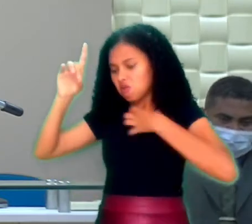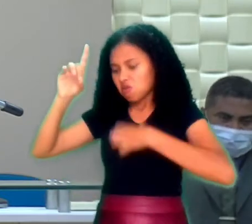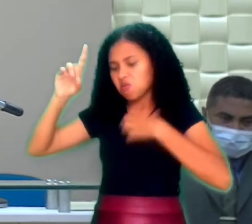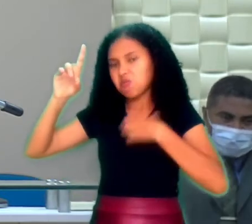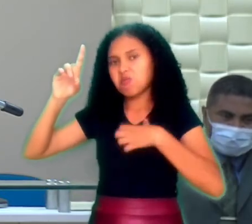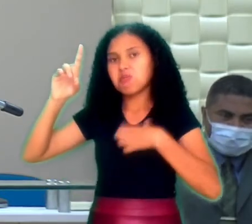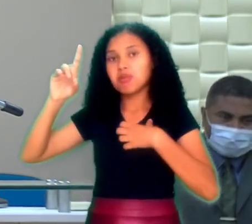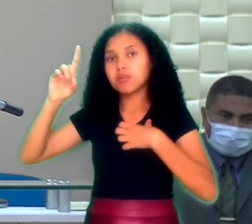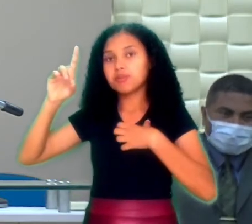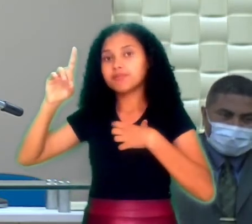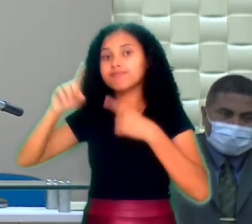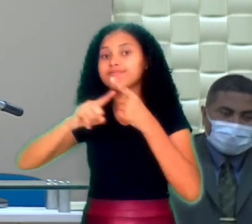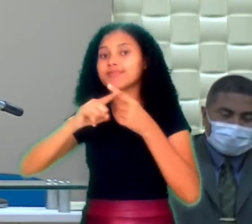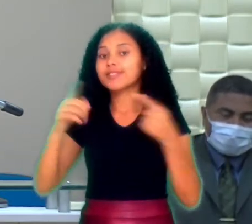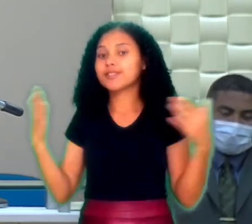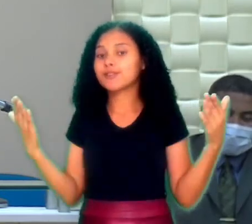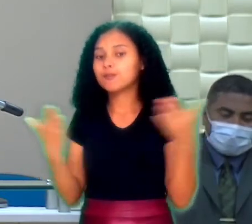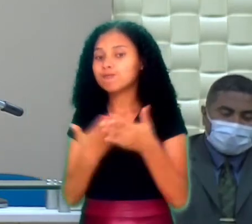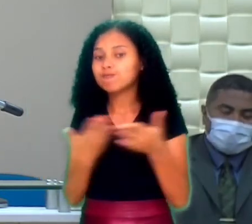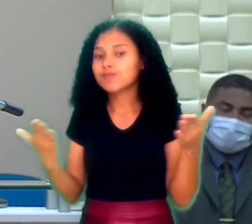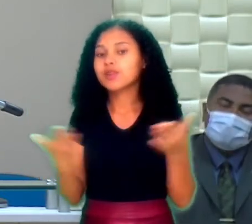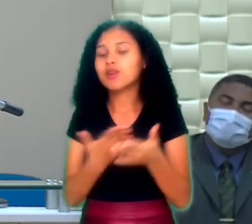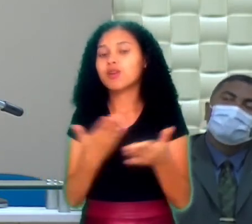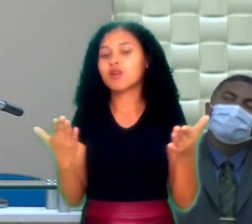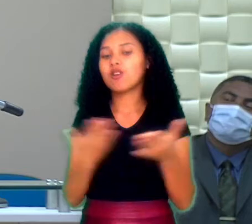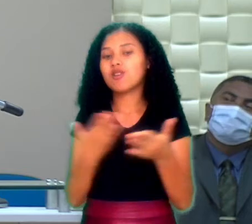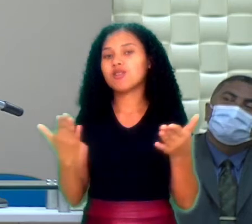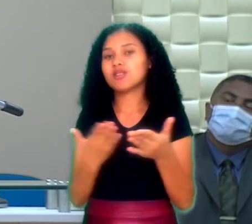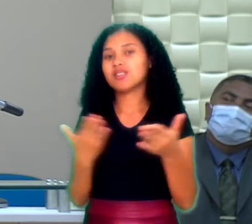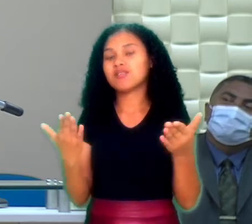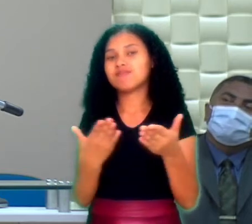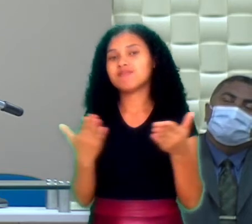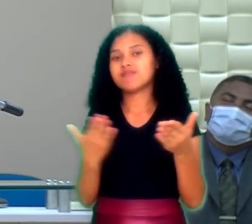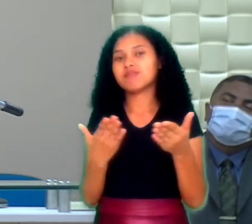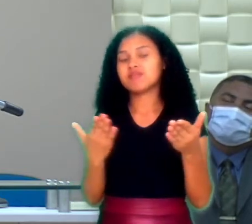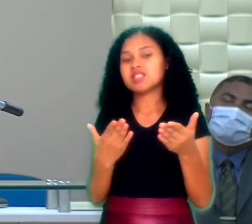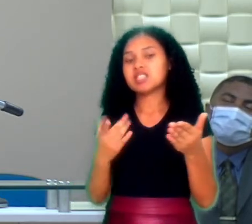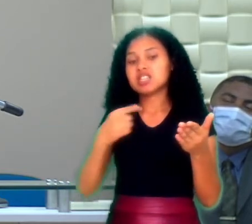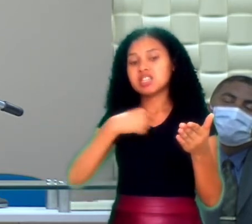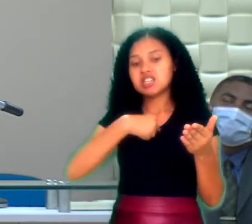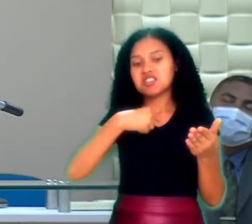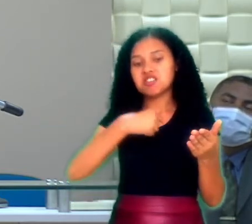aqui dorme. Como é isso? Quem é você?